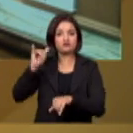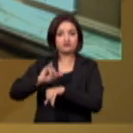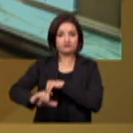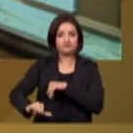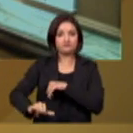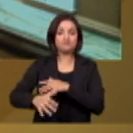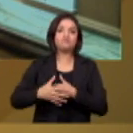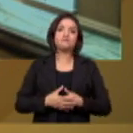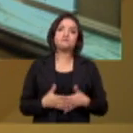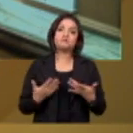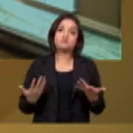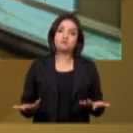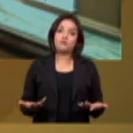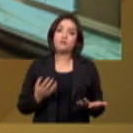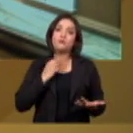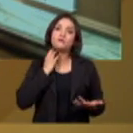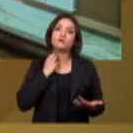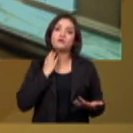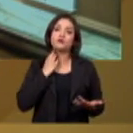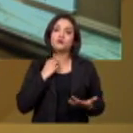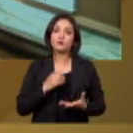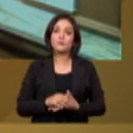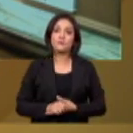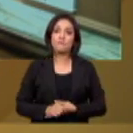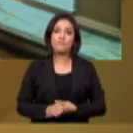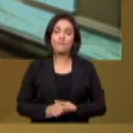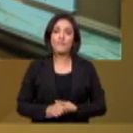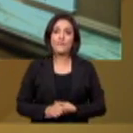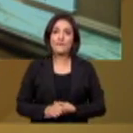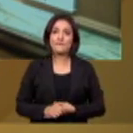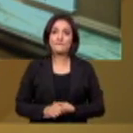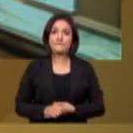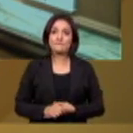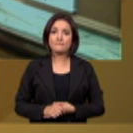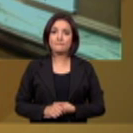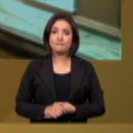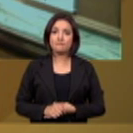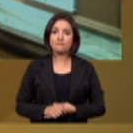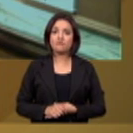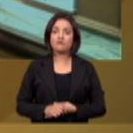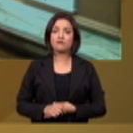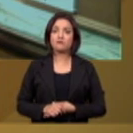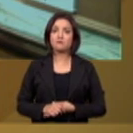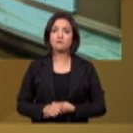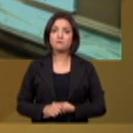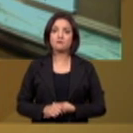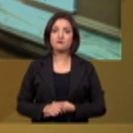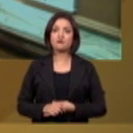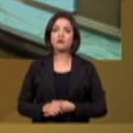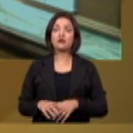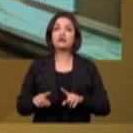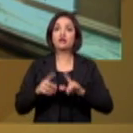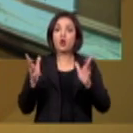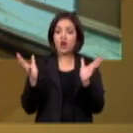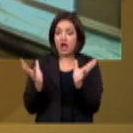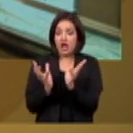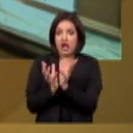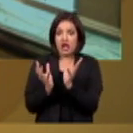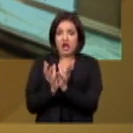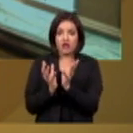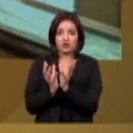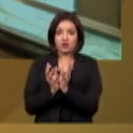atualmente o trio virar e no último caso a turma